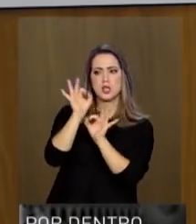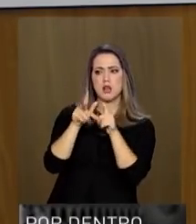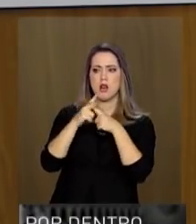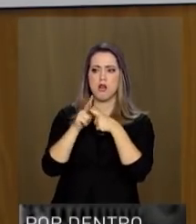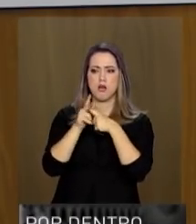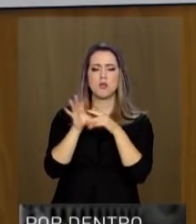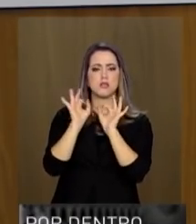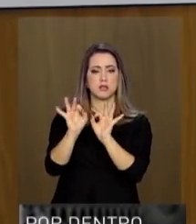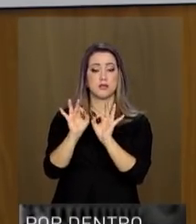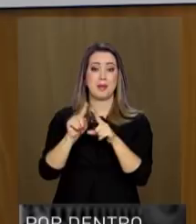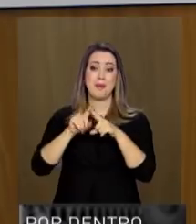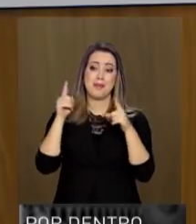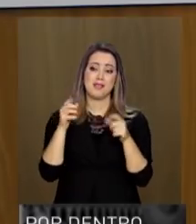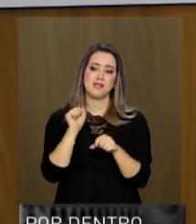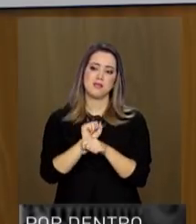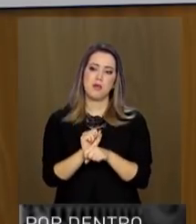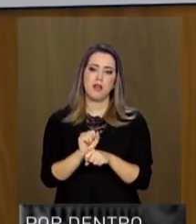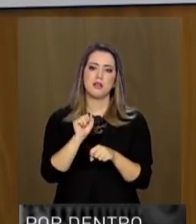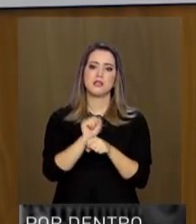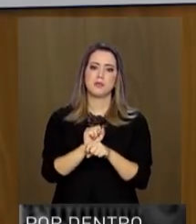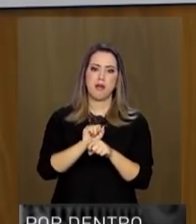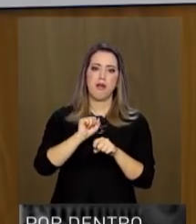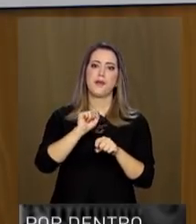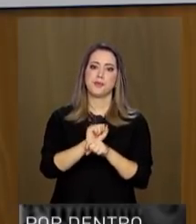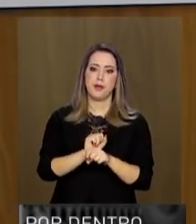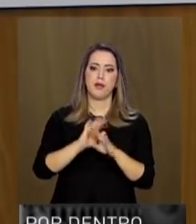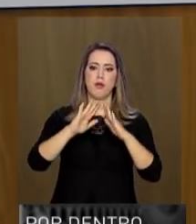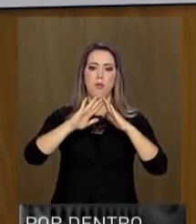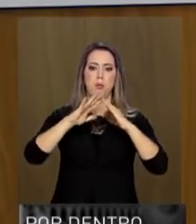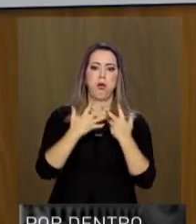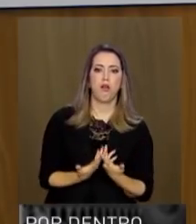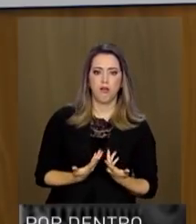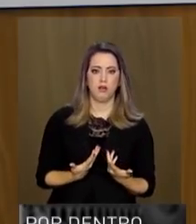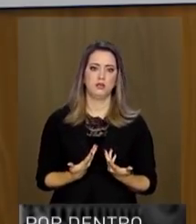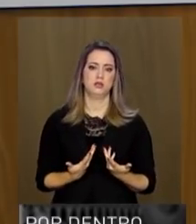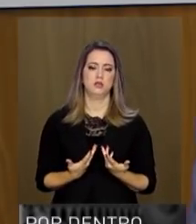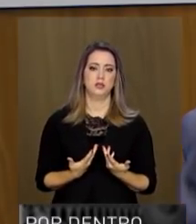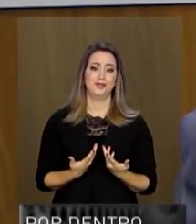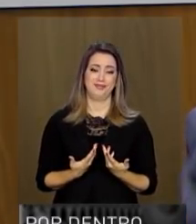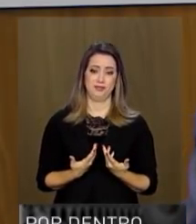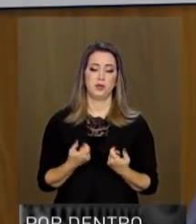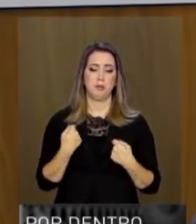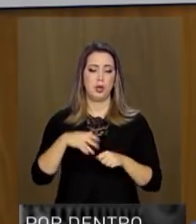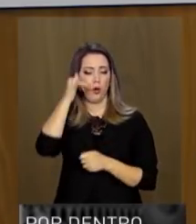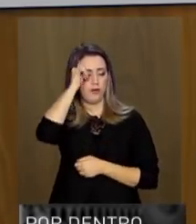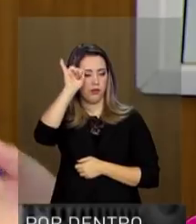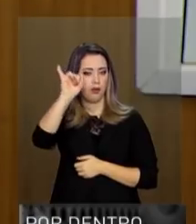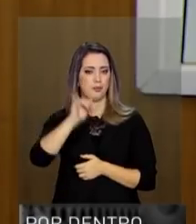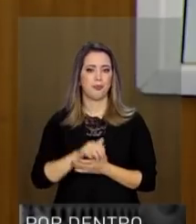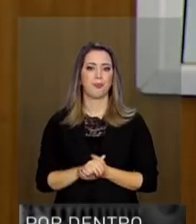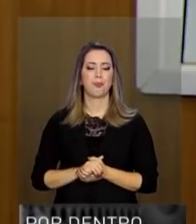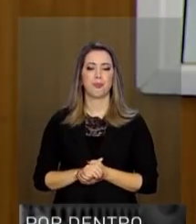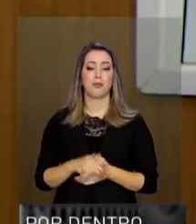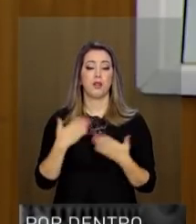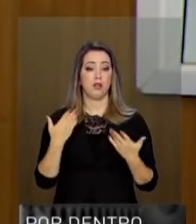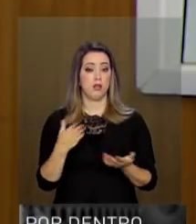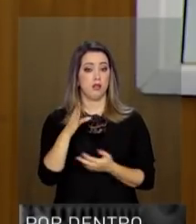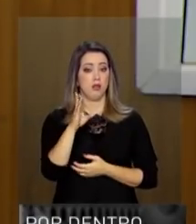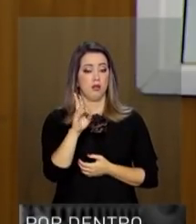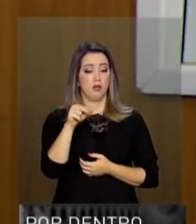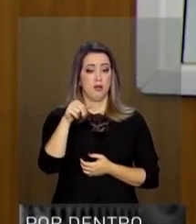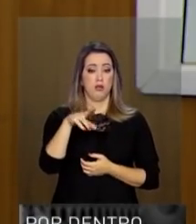a gente empurra esse problema para frente, a casa cai e temos que reconstruir toda a casa. Então, vamos prevenir e não remediar. Bruno, a gente falou então da aposentadoria